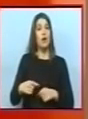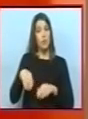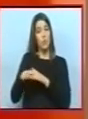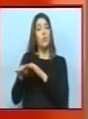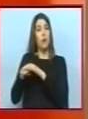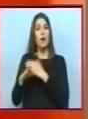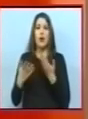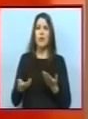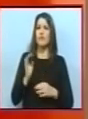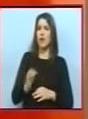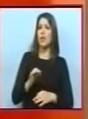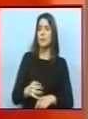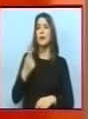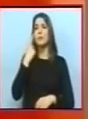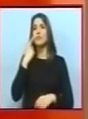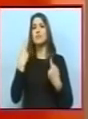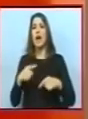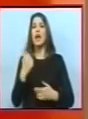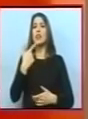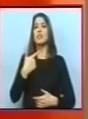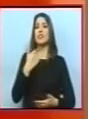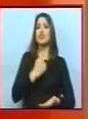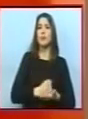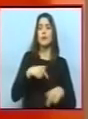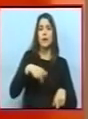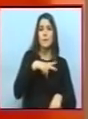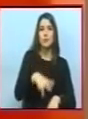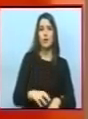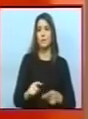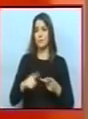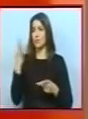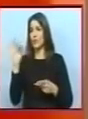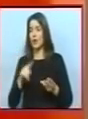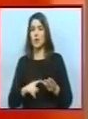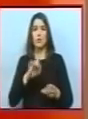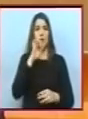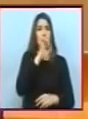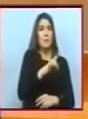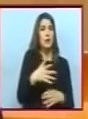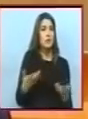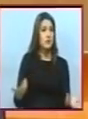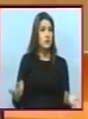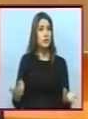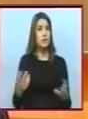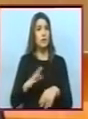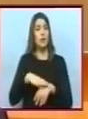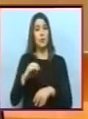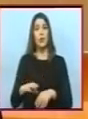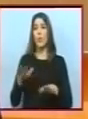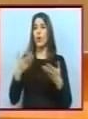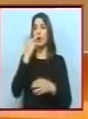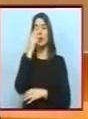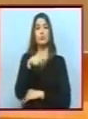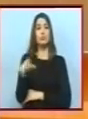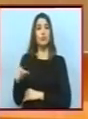verificar se existe testamento em Portugal, ou em França, ou na Alemanha, por um otorgado por um qualquer cidadão